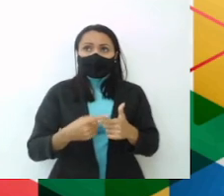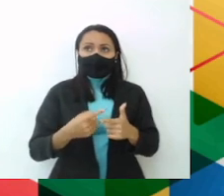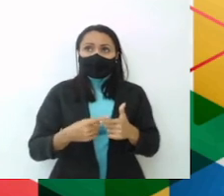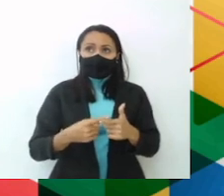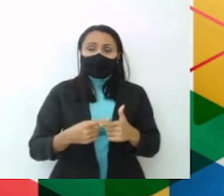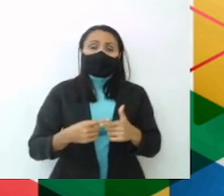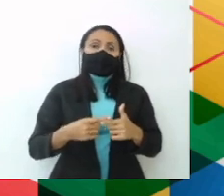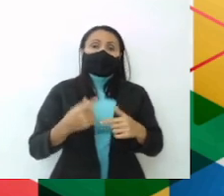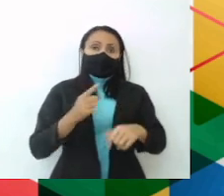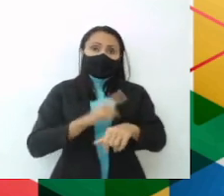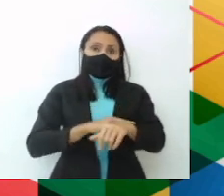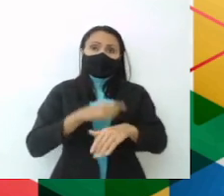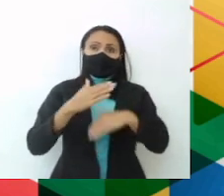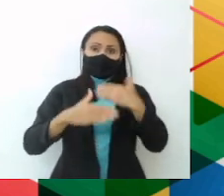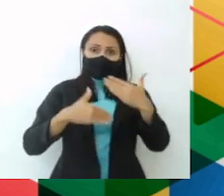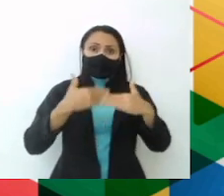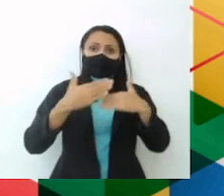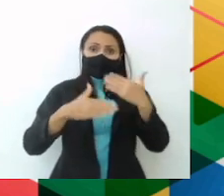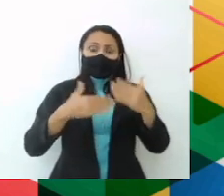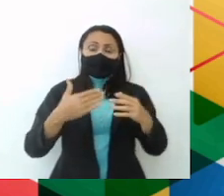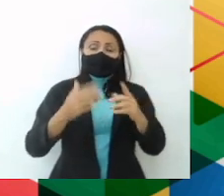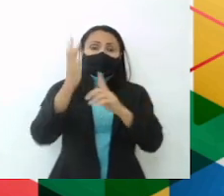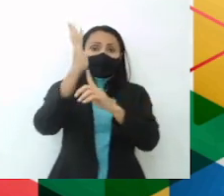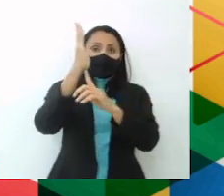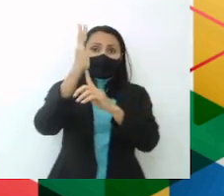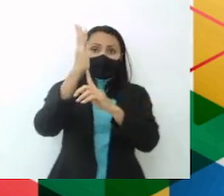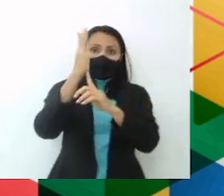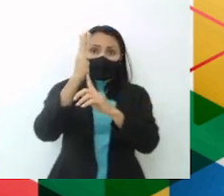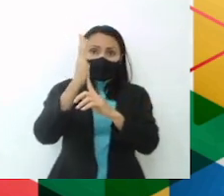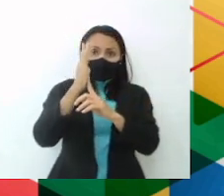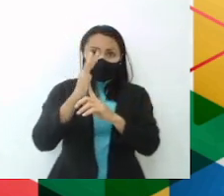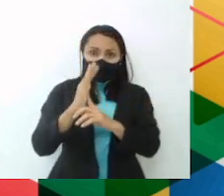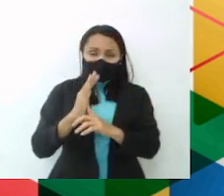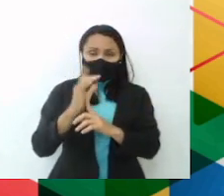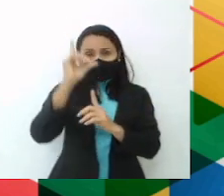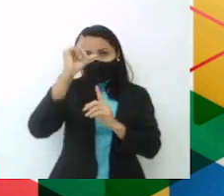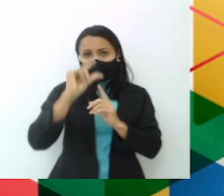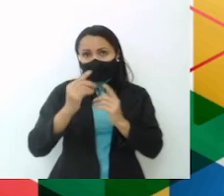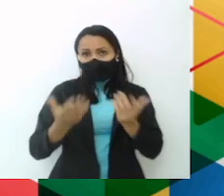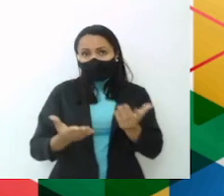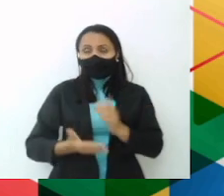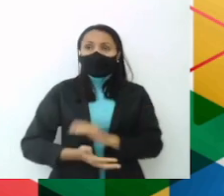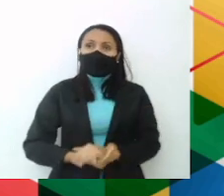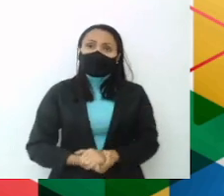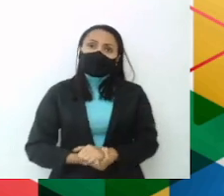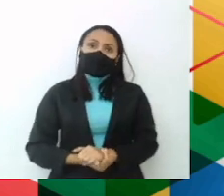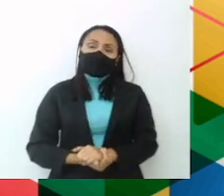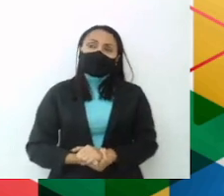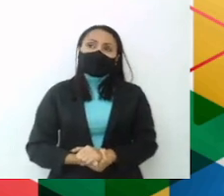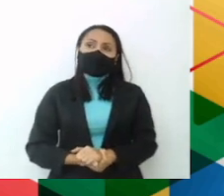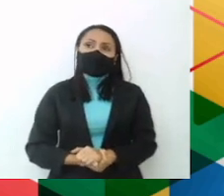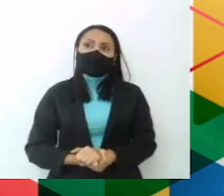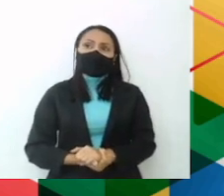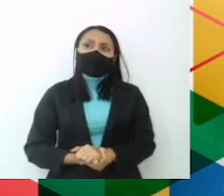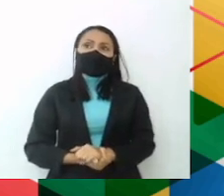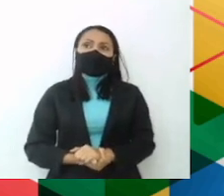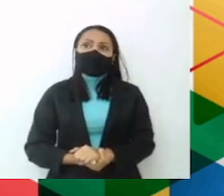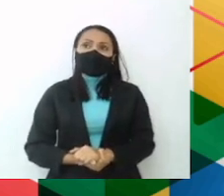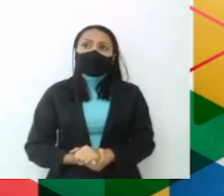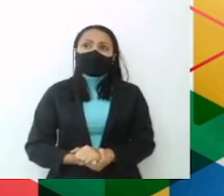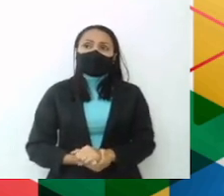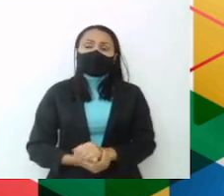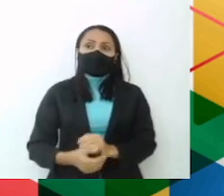passa, à medida que o tempo passa, a vela fica menor. Então, o 4